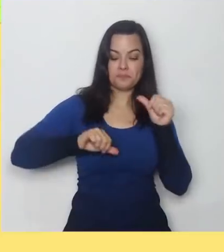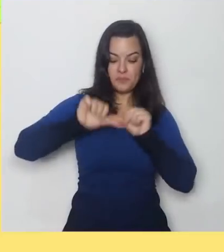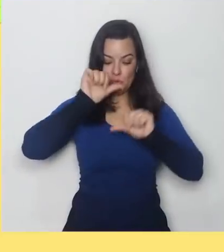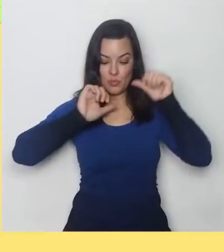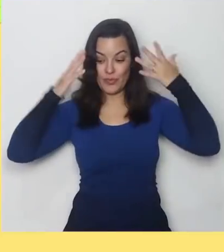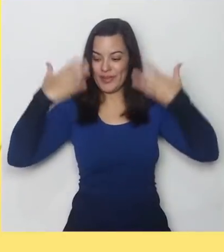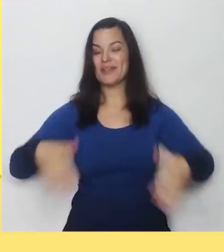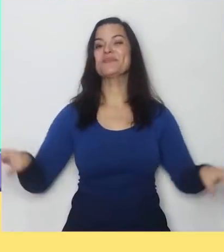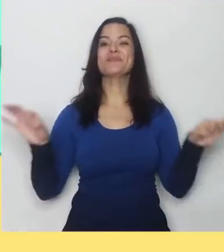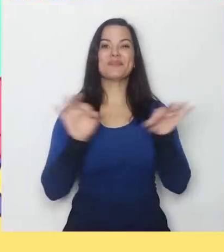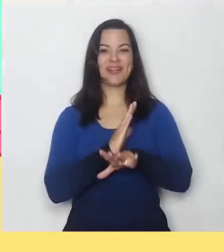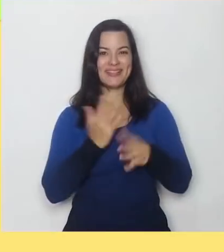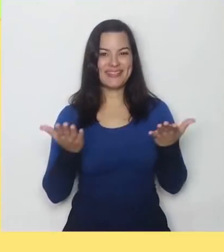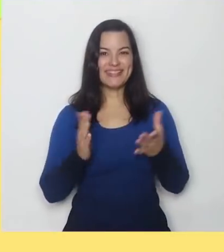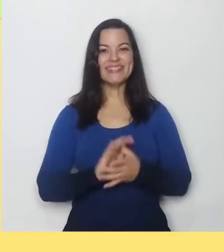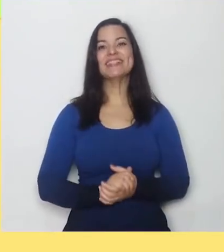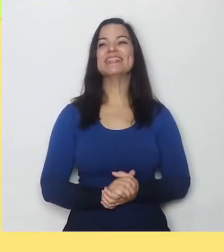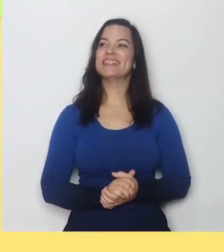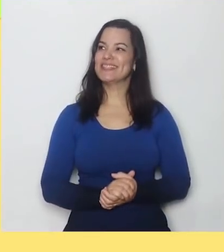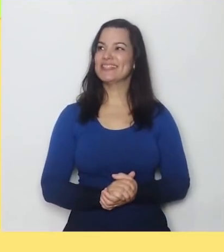Pronto.